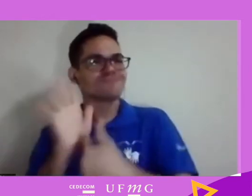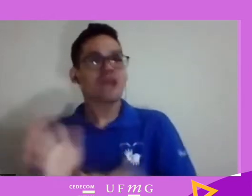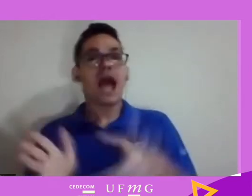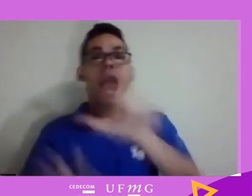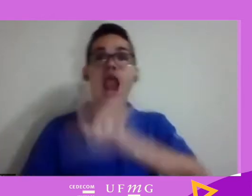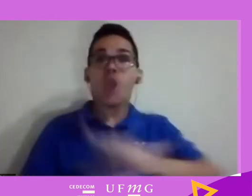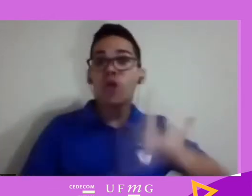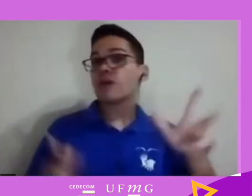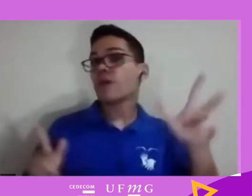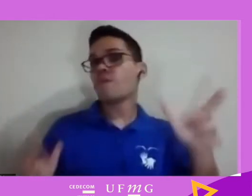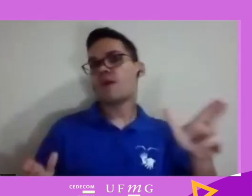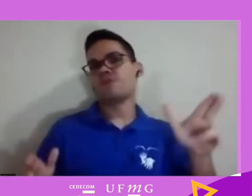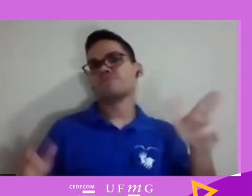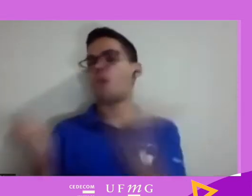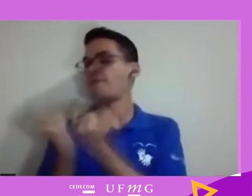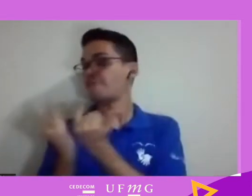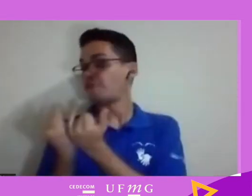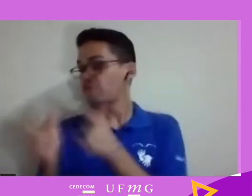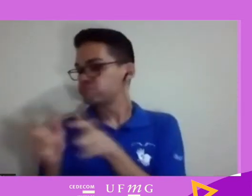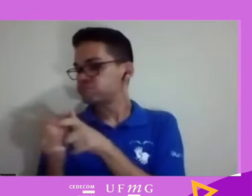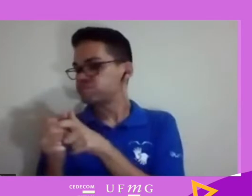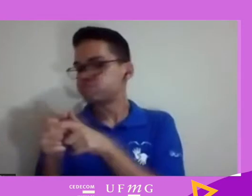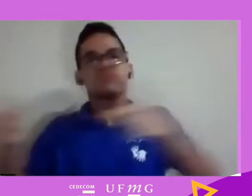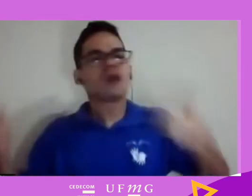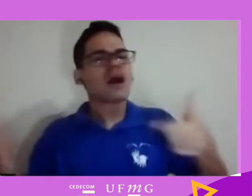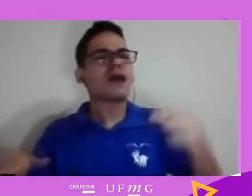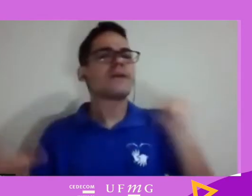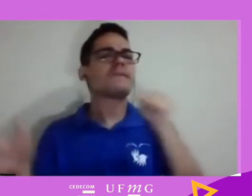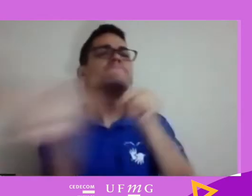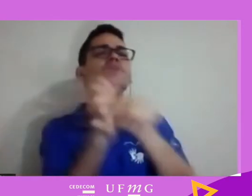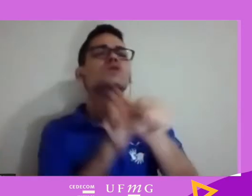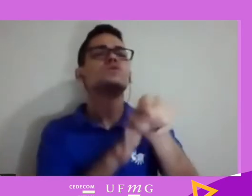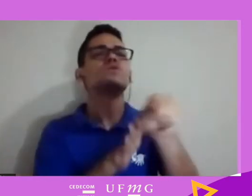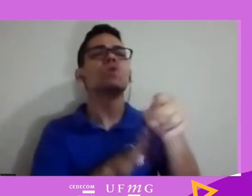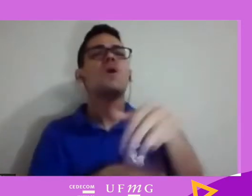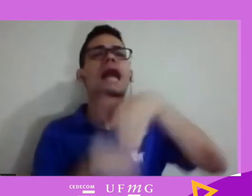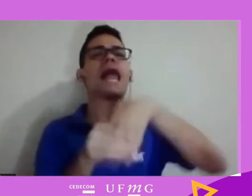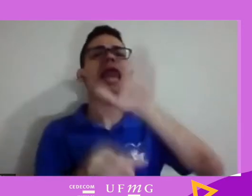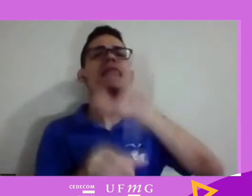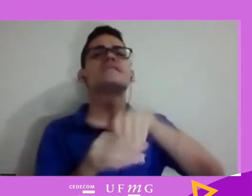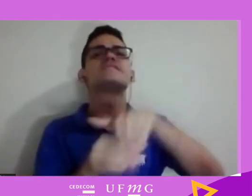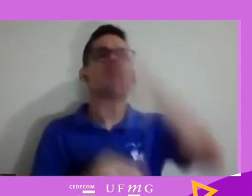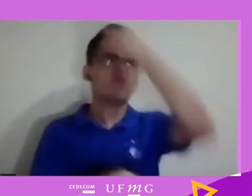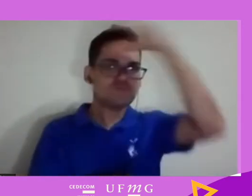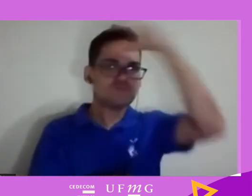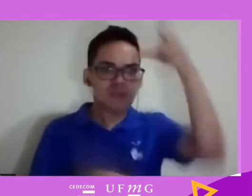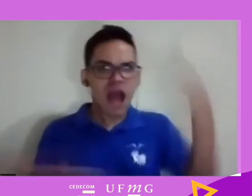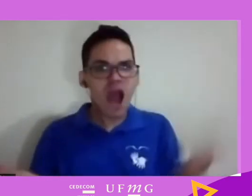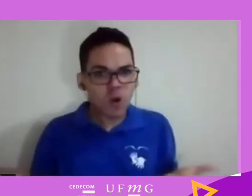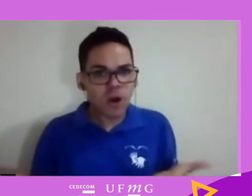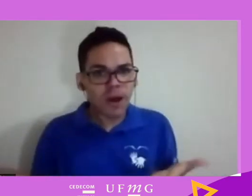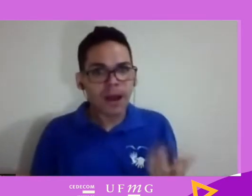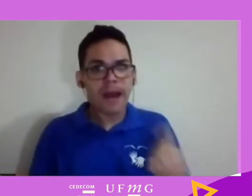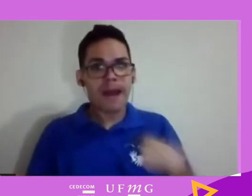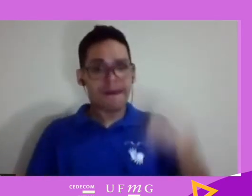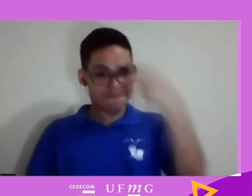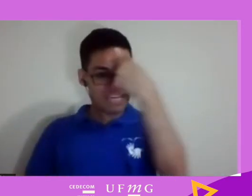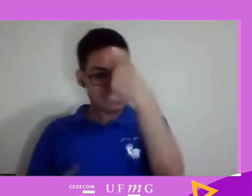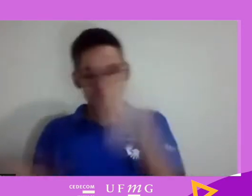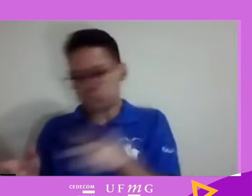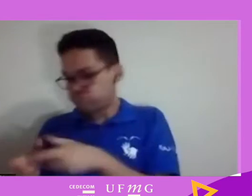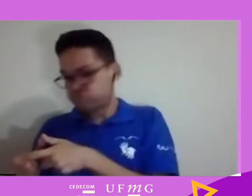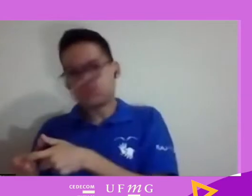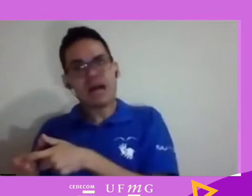no interior. A lógica é essa, mas é uma lógica mediatizada. Então, por exemplo, alguém tinha perguntado aí sobre as eleições municipais